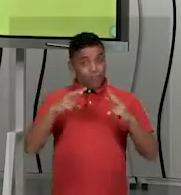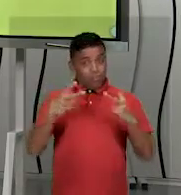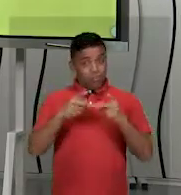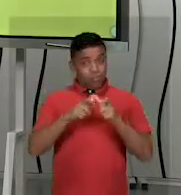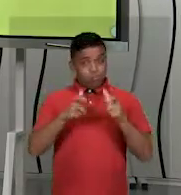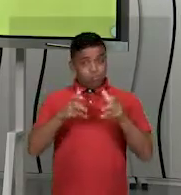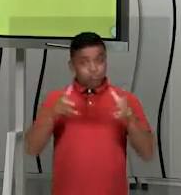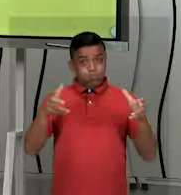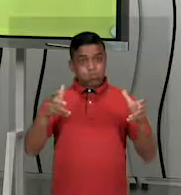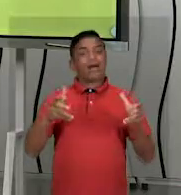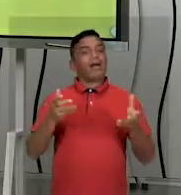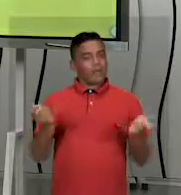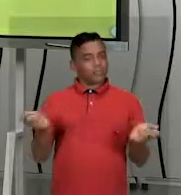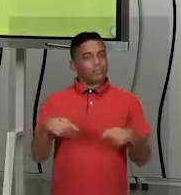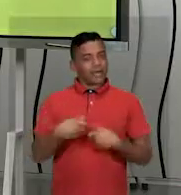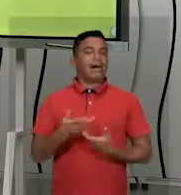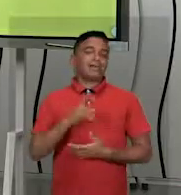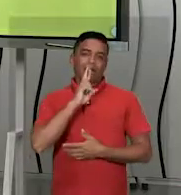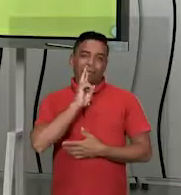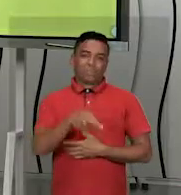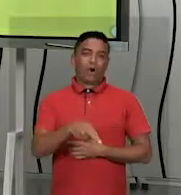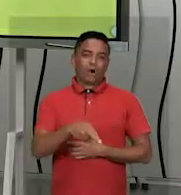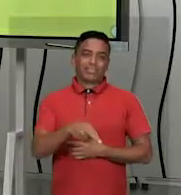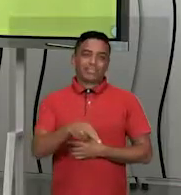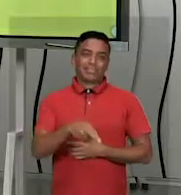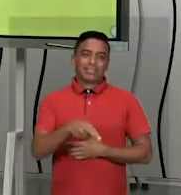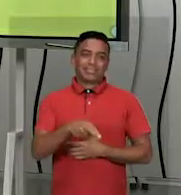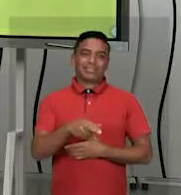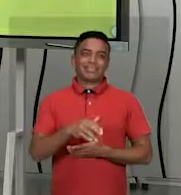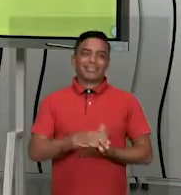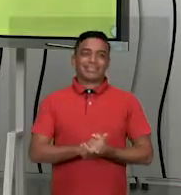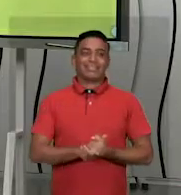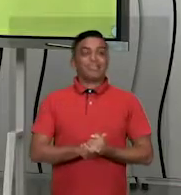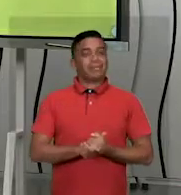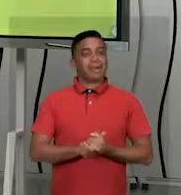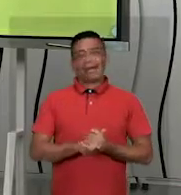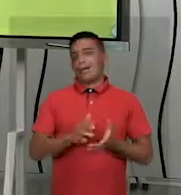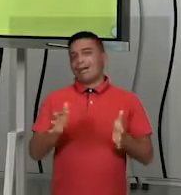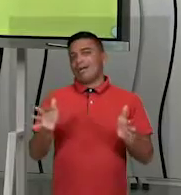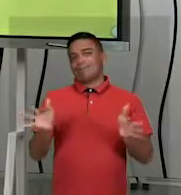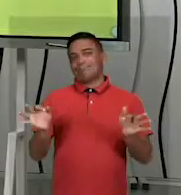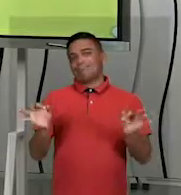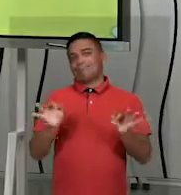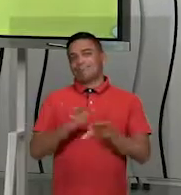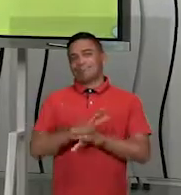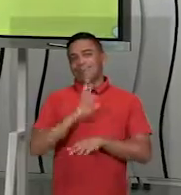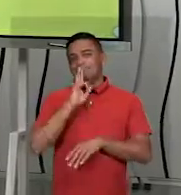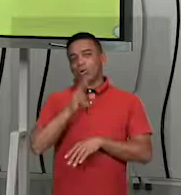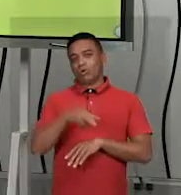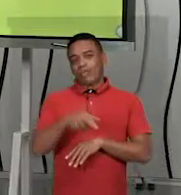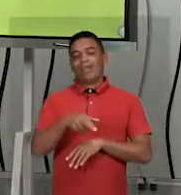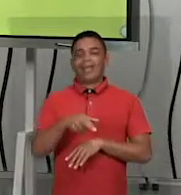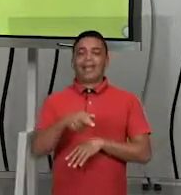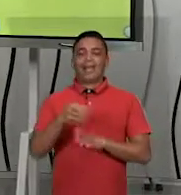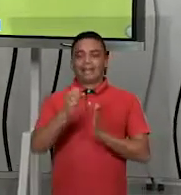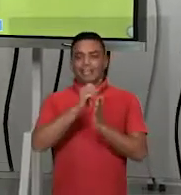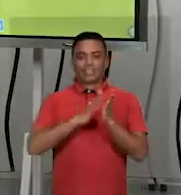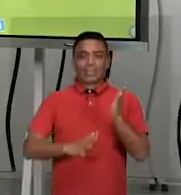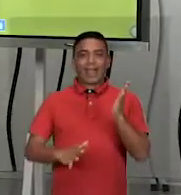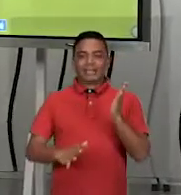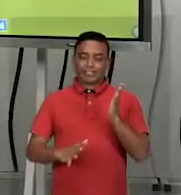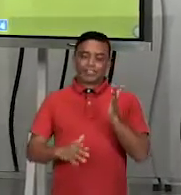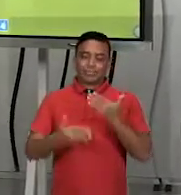é a única possibilidade que eu tenho para fechar a